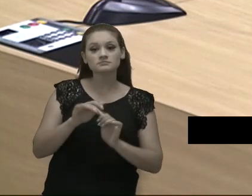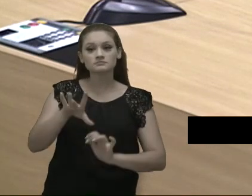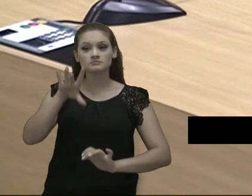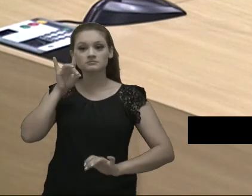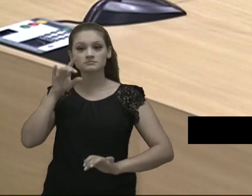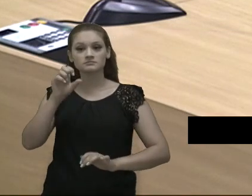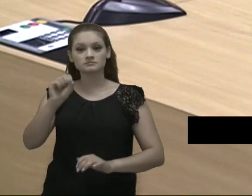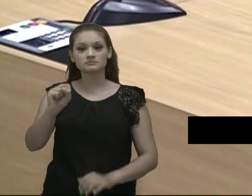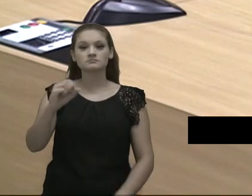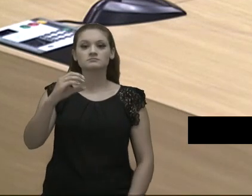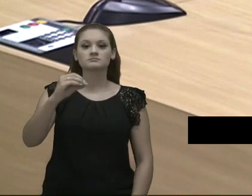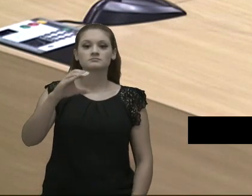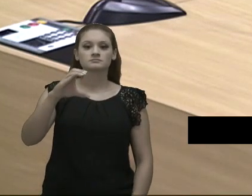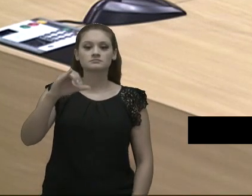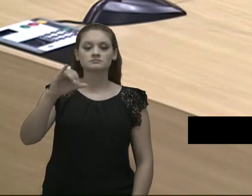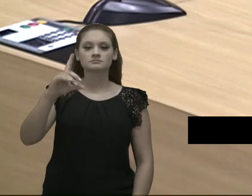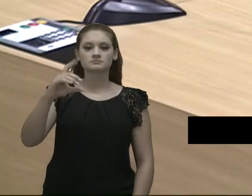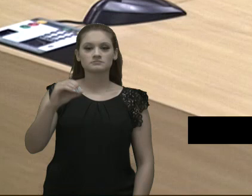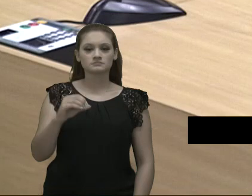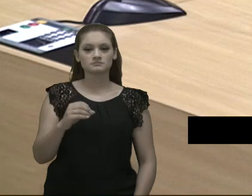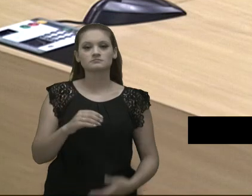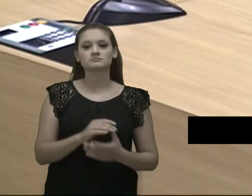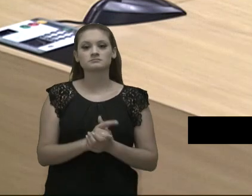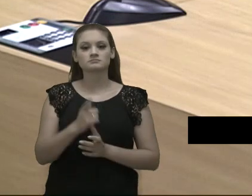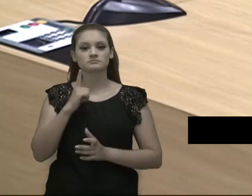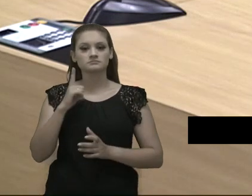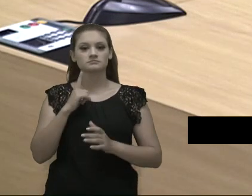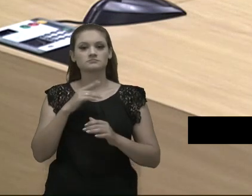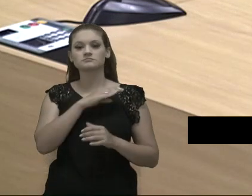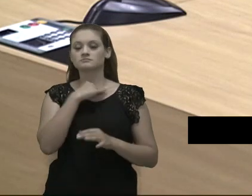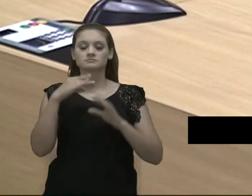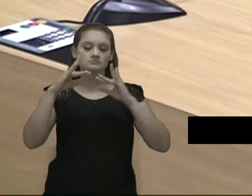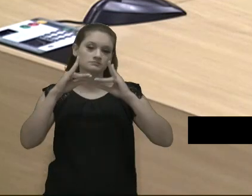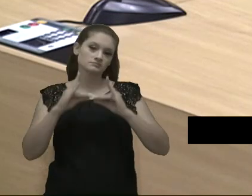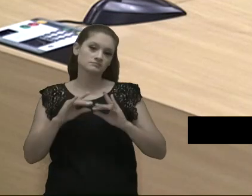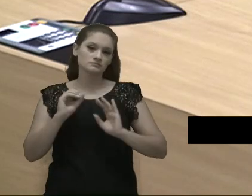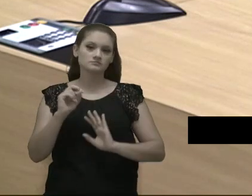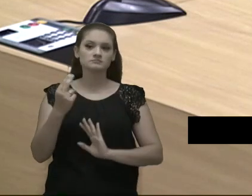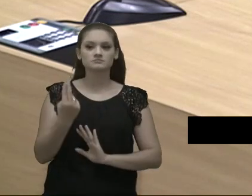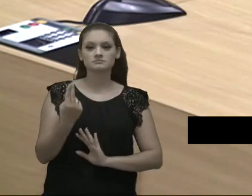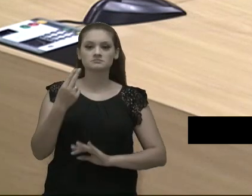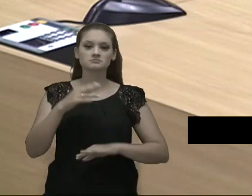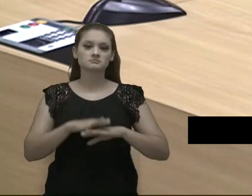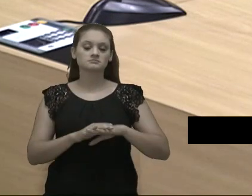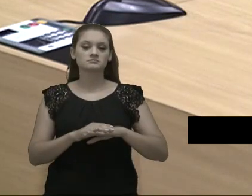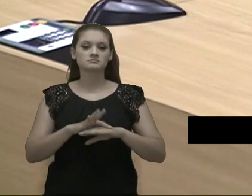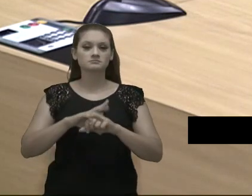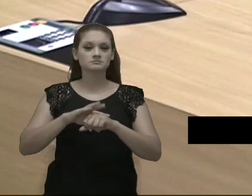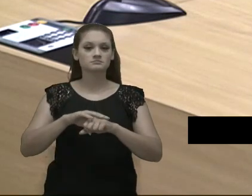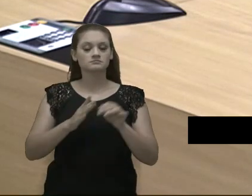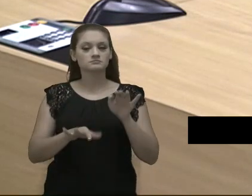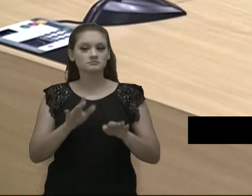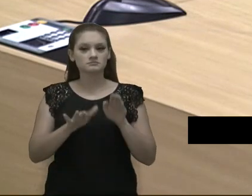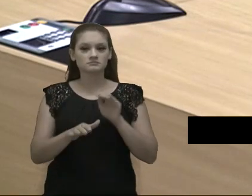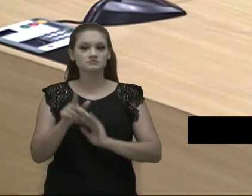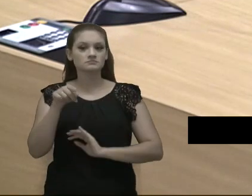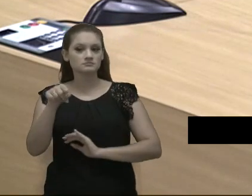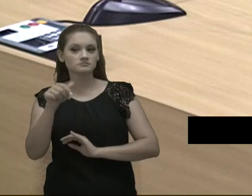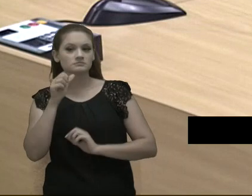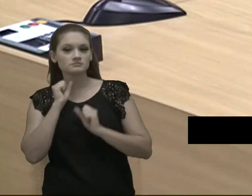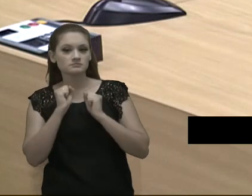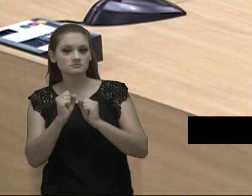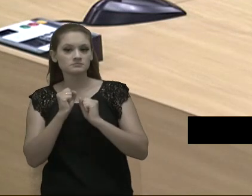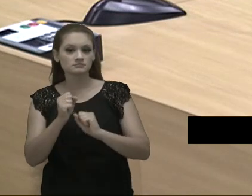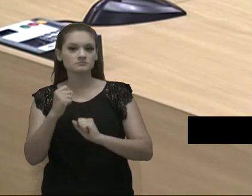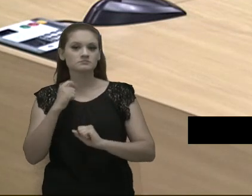ser sócio dela, por motivos até de eu ter um falecimento ou ficar indisponível de alguma forma, ela poder estar